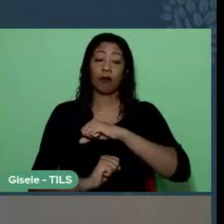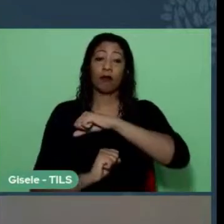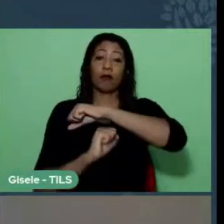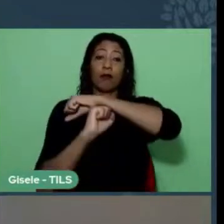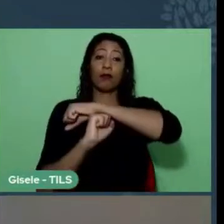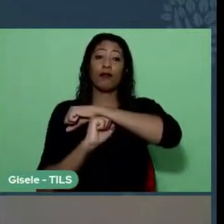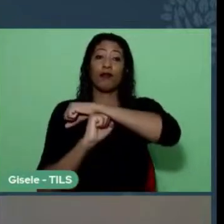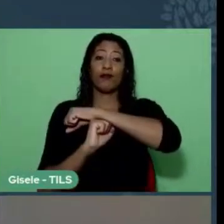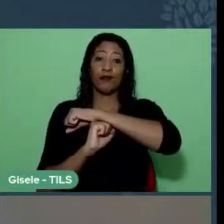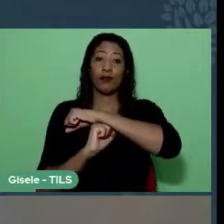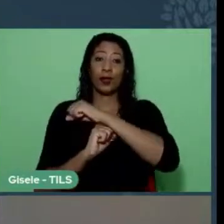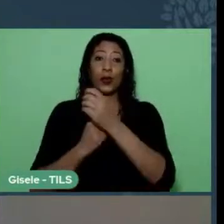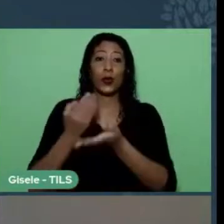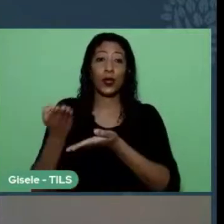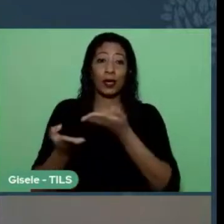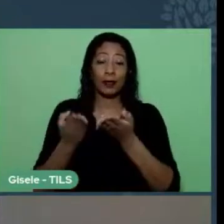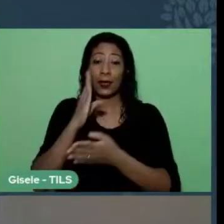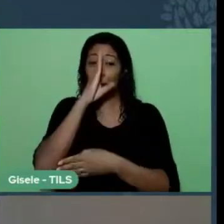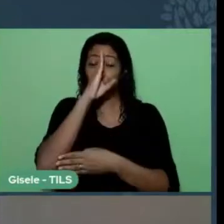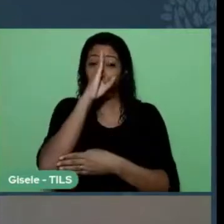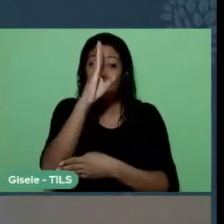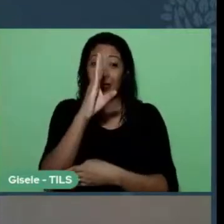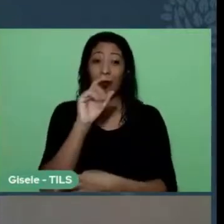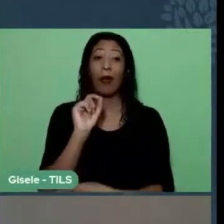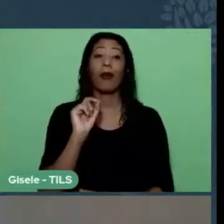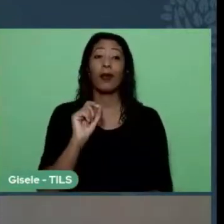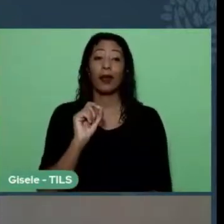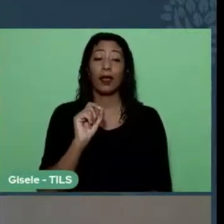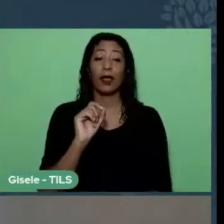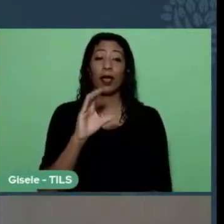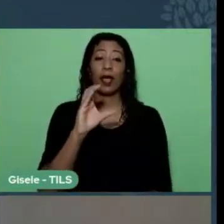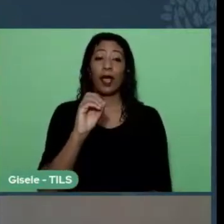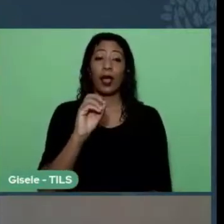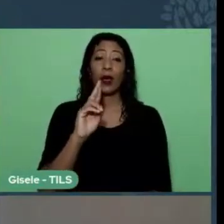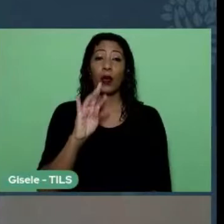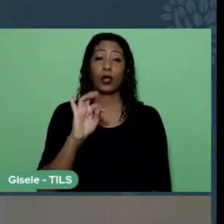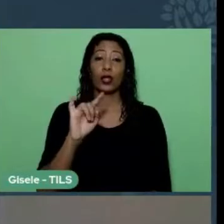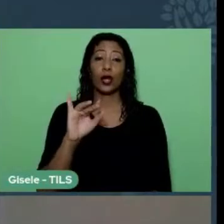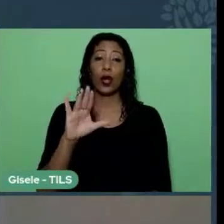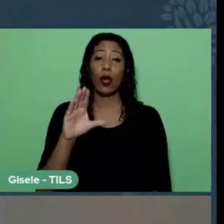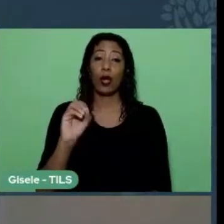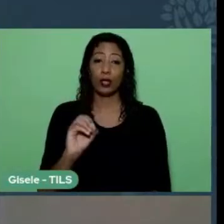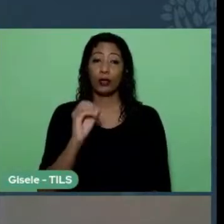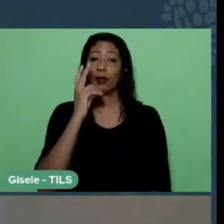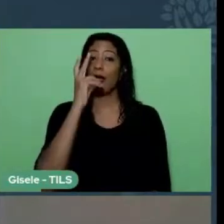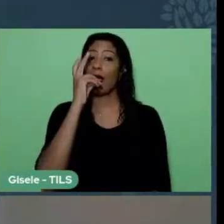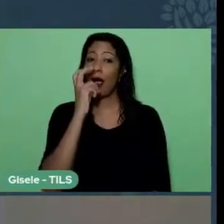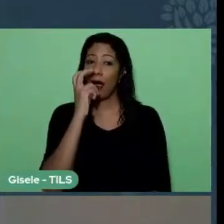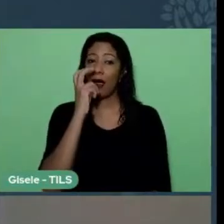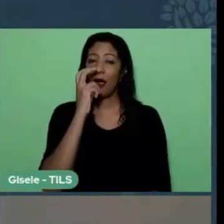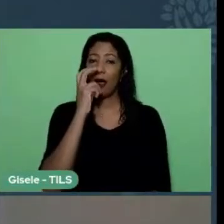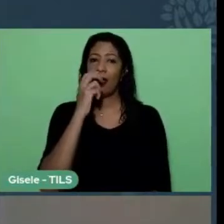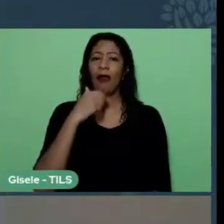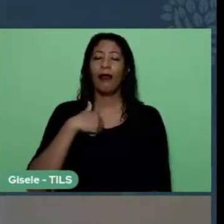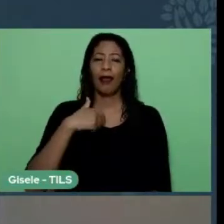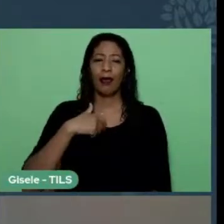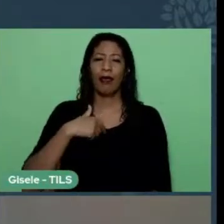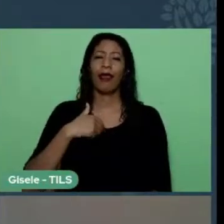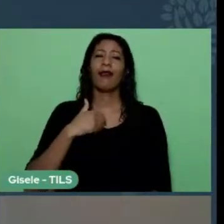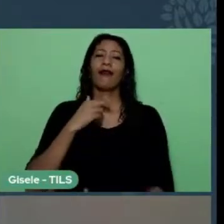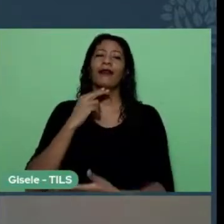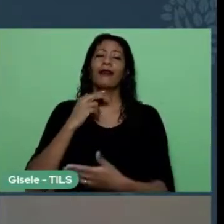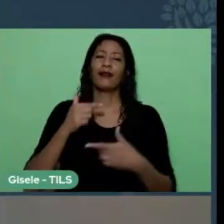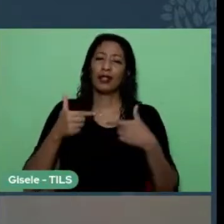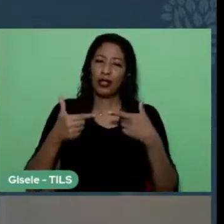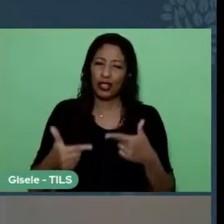que eu havia comentado para vocês? Corticoide inalatório. Vou ser chato, vou repetir isso várias vezes, vocês precisam entender que a doença é uma doença